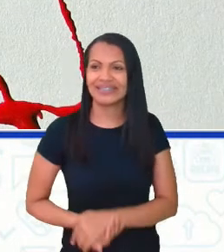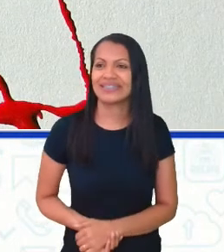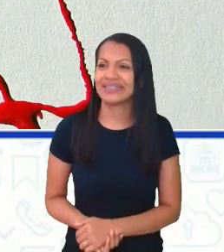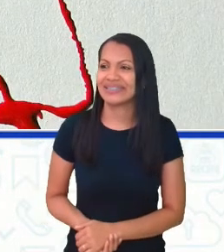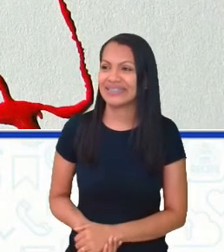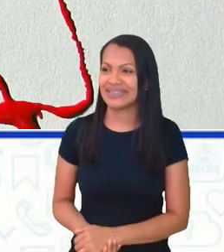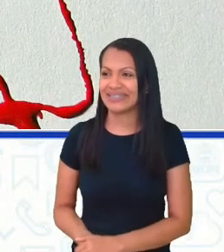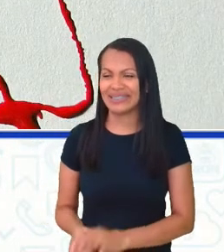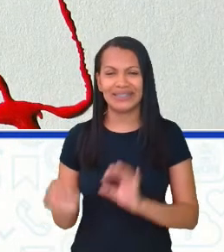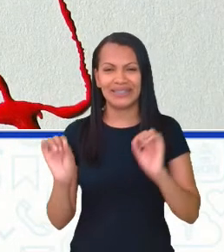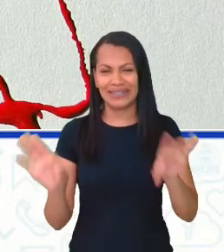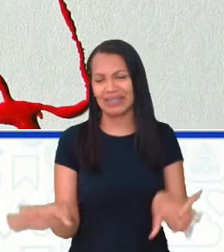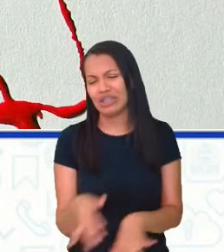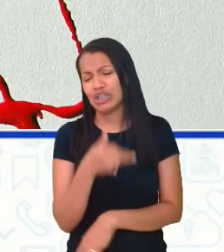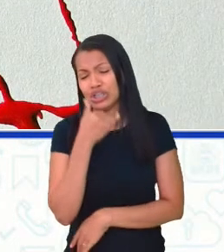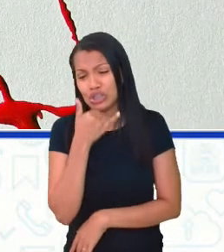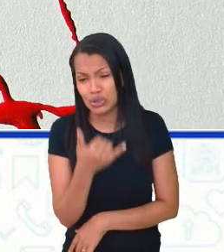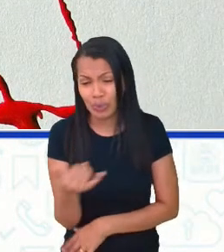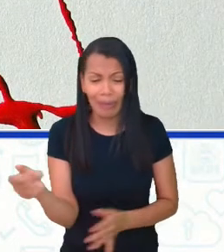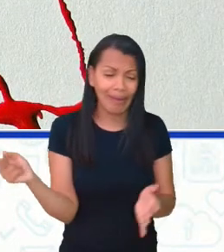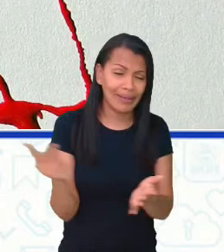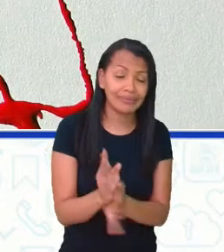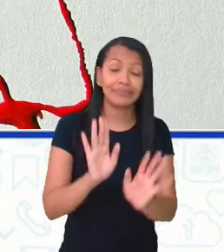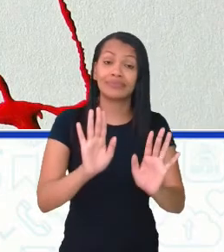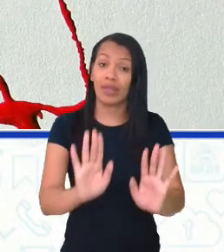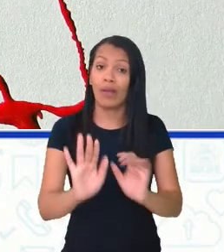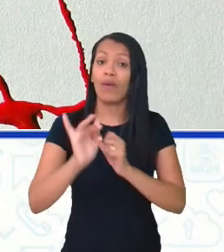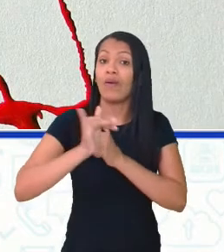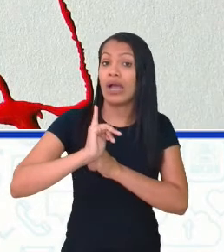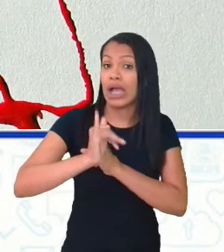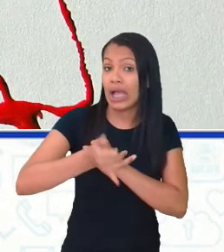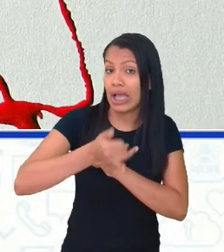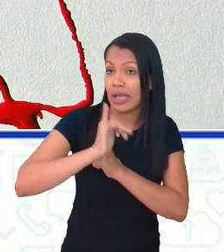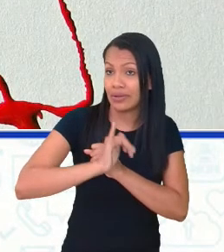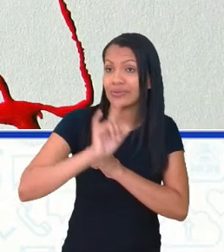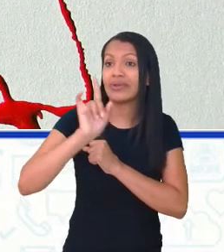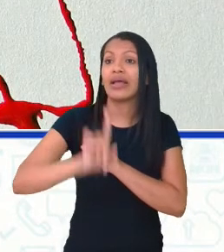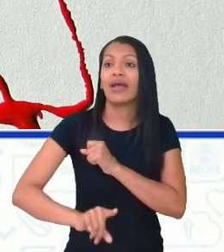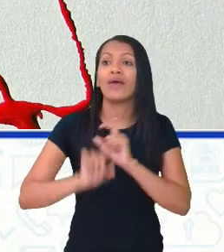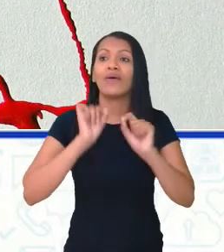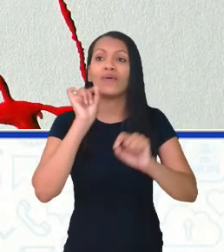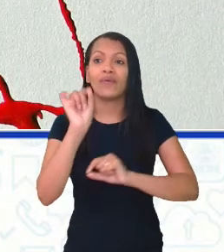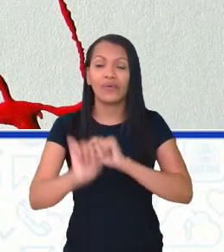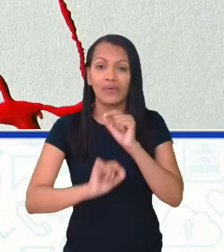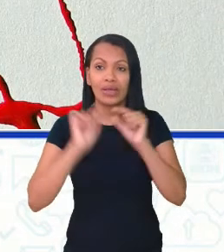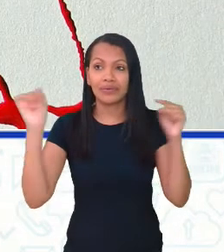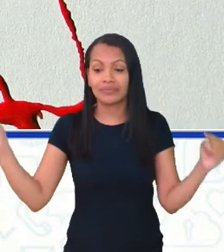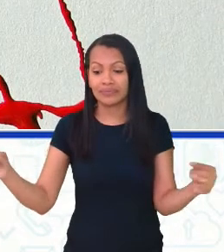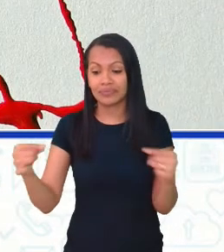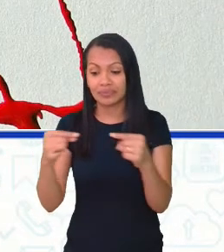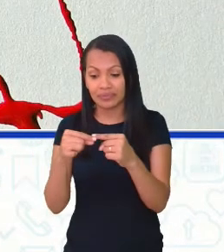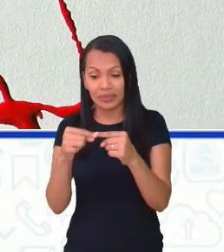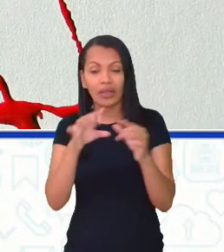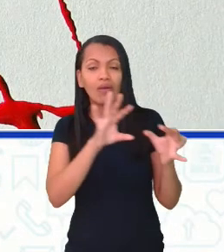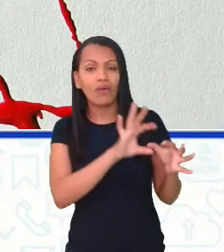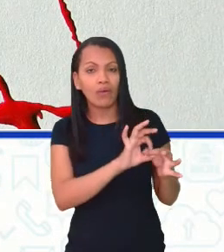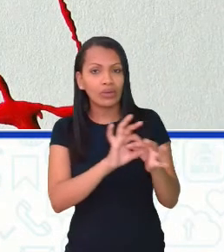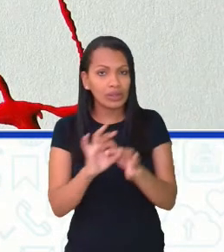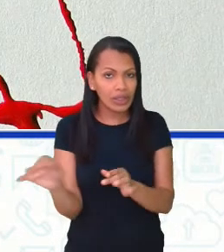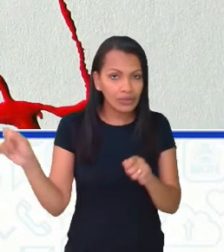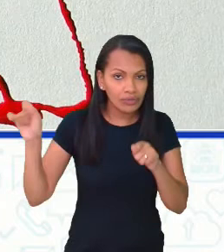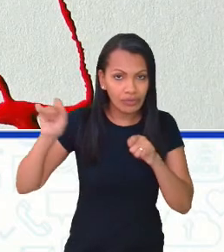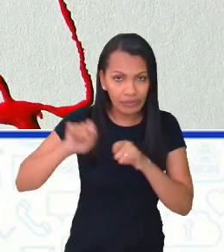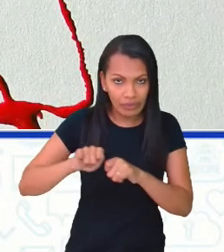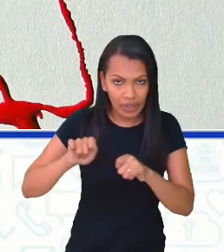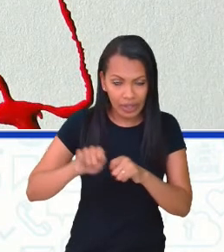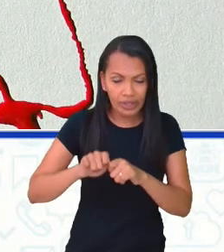esquece, são essas três por enquanto. As crônicas estão extremamente conectadas ao contexto em que são produzidas. Por isso,